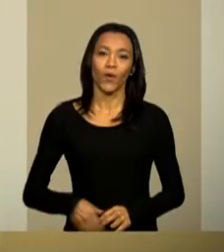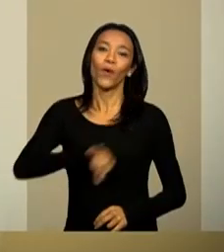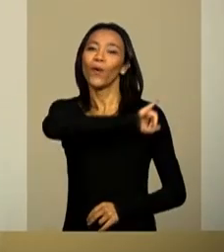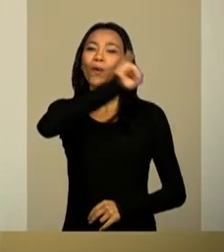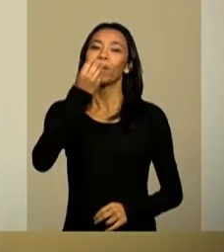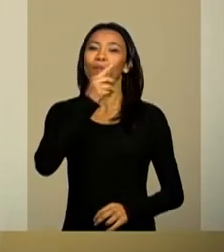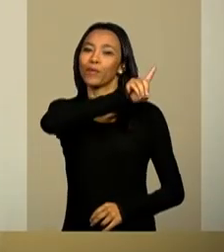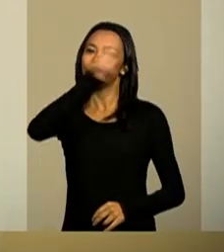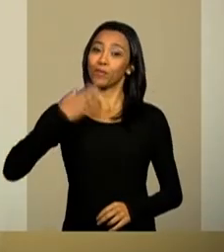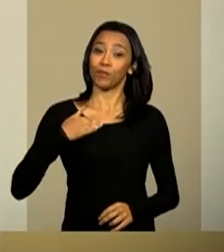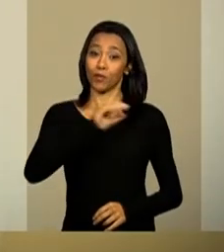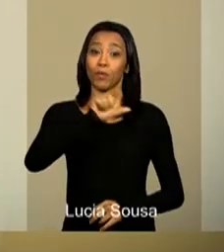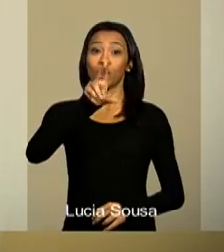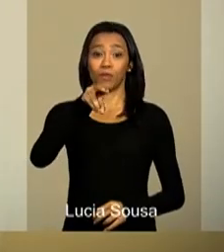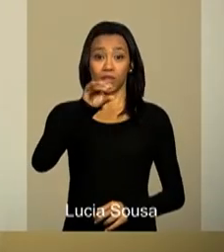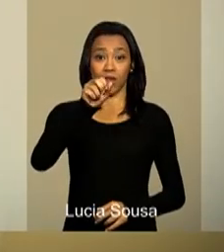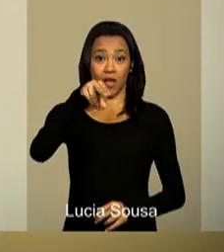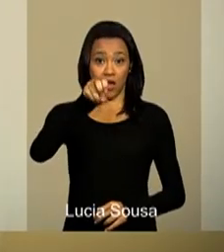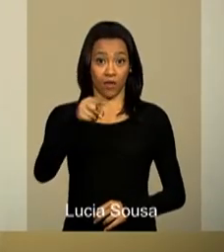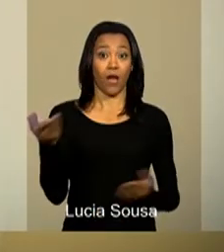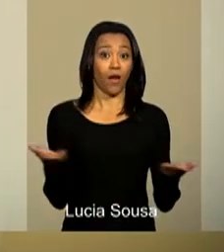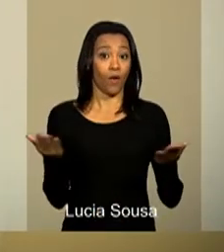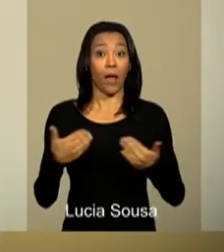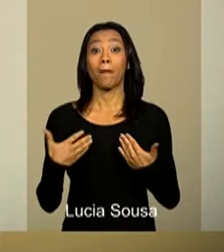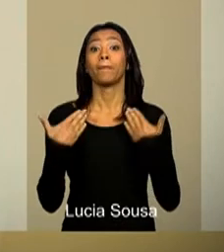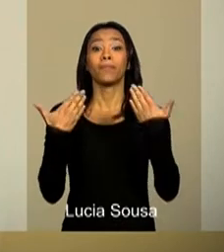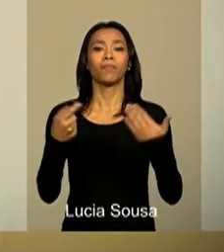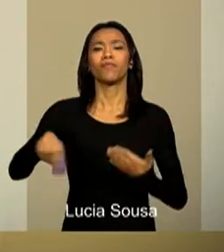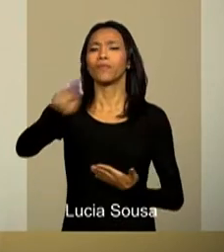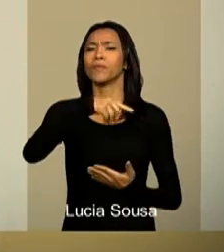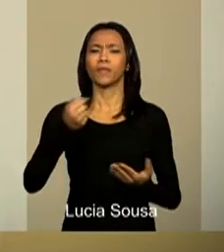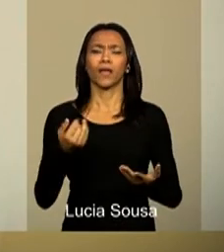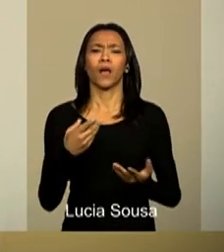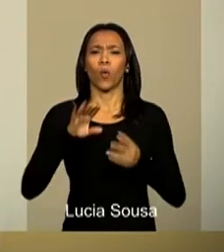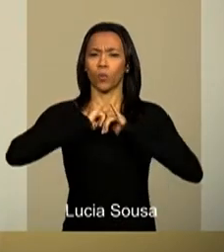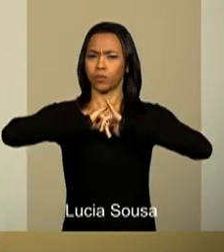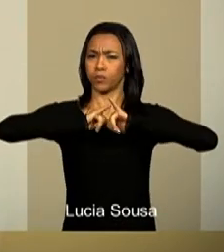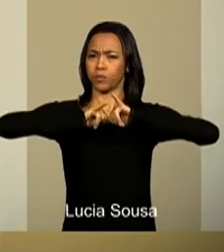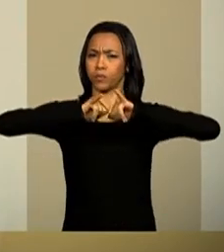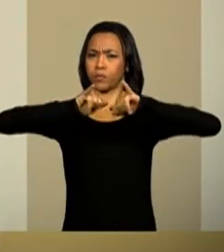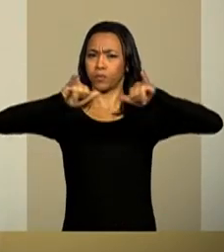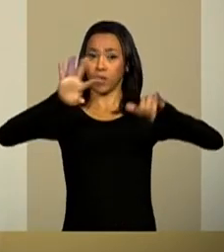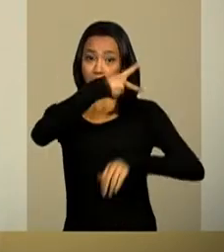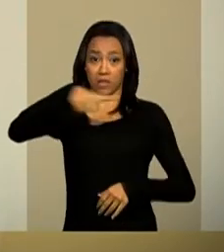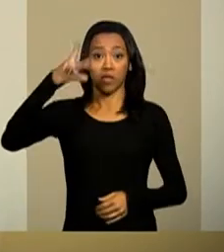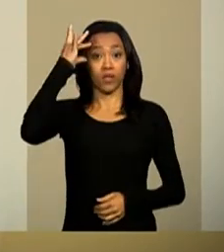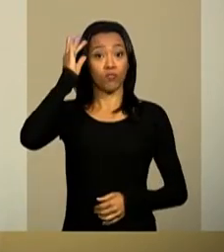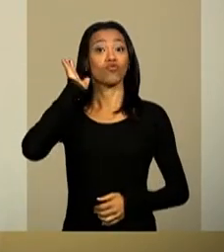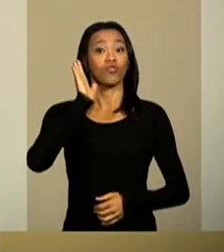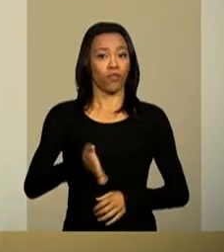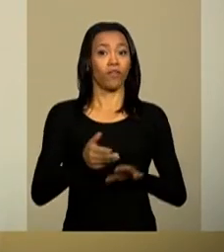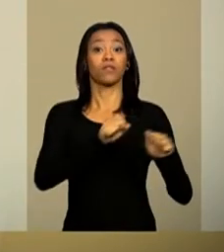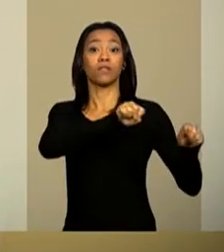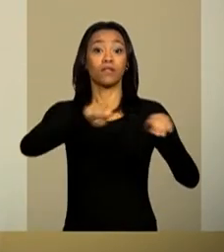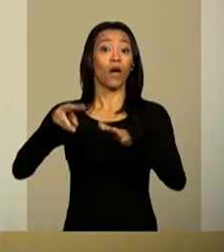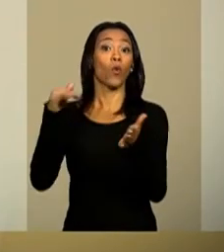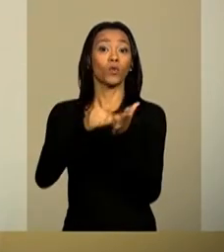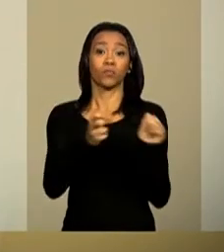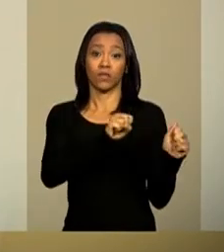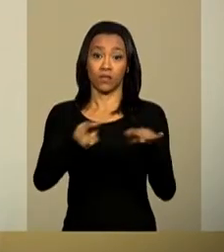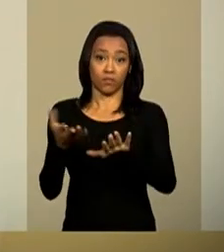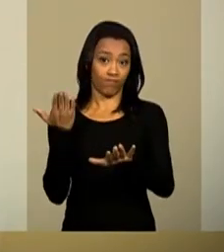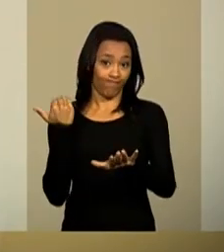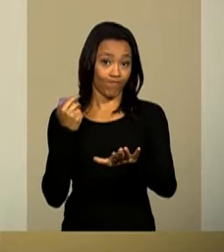Olá, bom dia. Eu sou Luciano Seixas e estou aqui para apresentar a vocês o pronunciamento que a presidenta Dilma Rousseff fez à nação na última